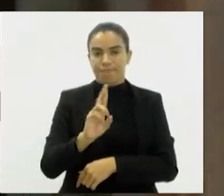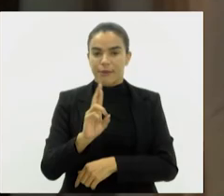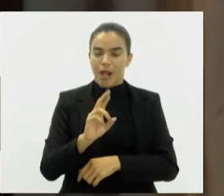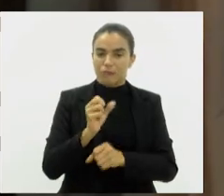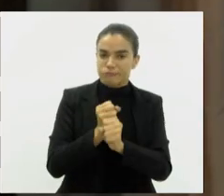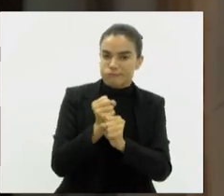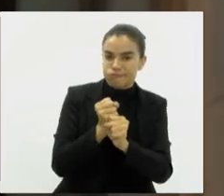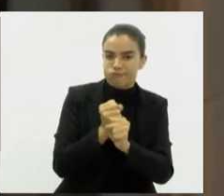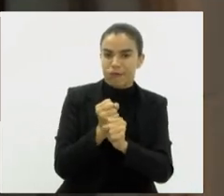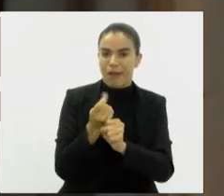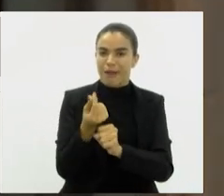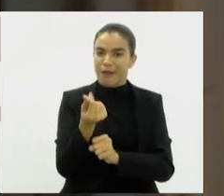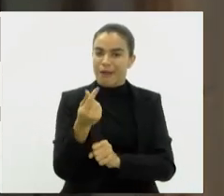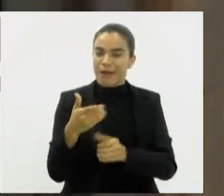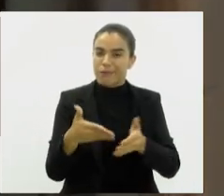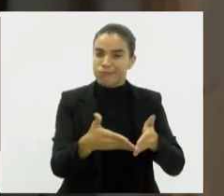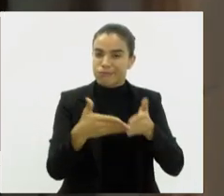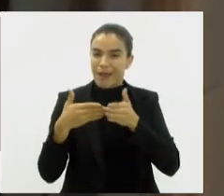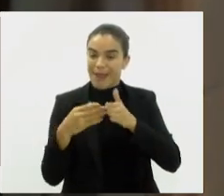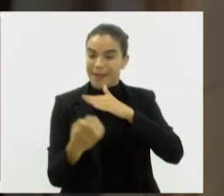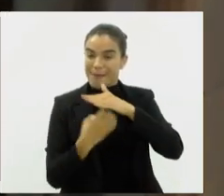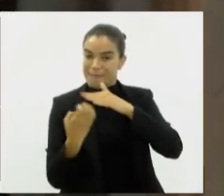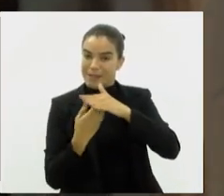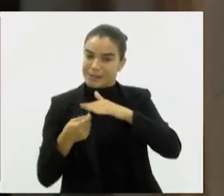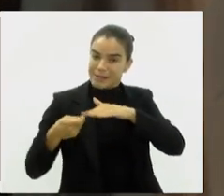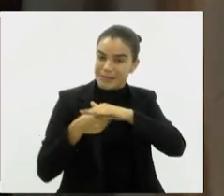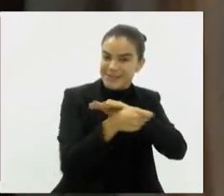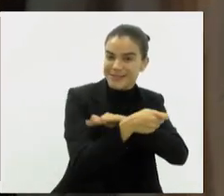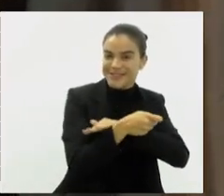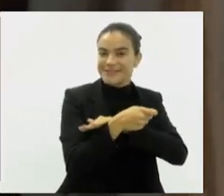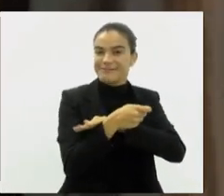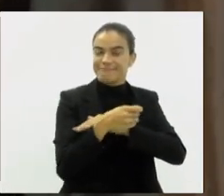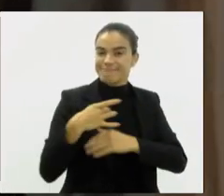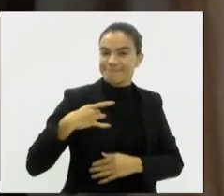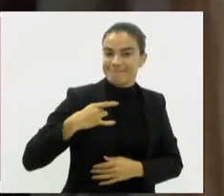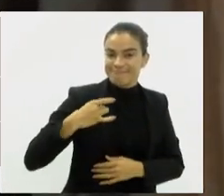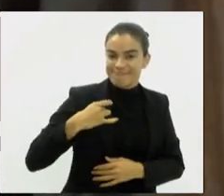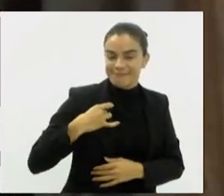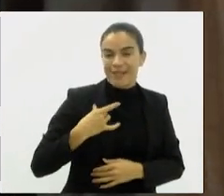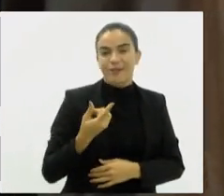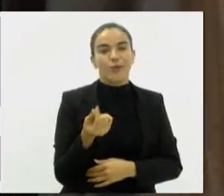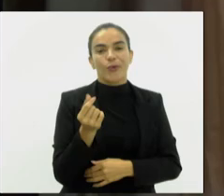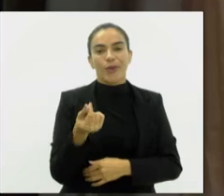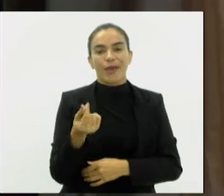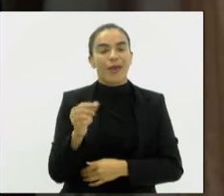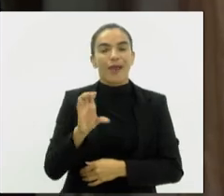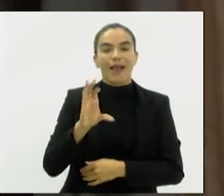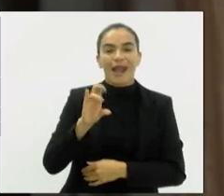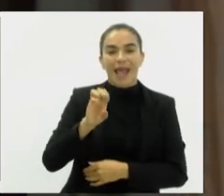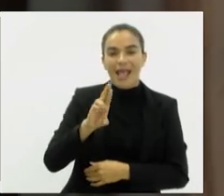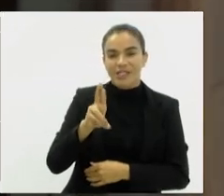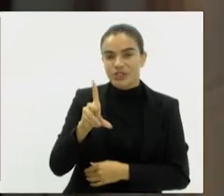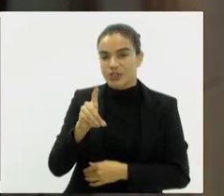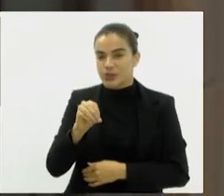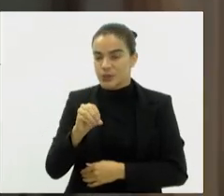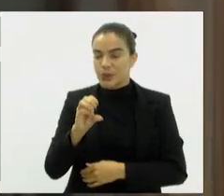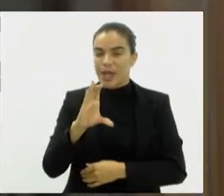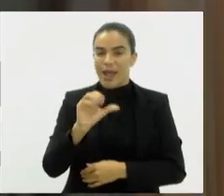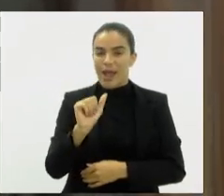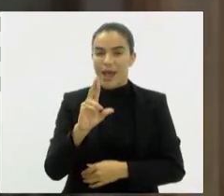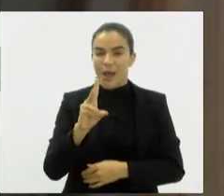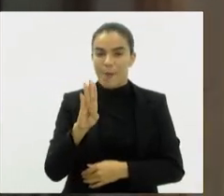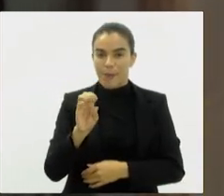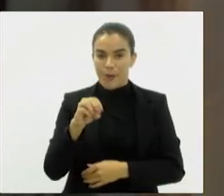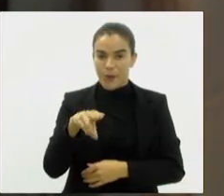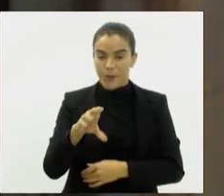em crédito tributário para as empresas que investirem no mercado voluntário de crédito de carbono. Quem vai explicar essa